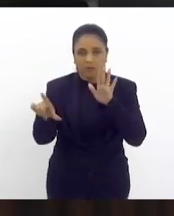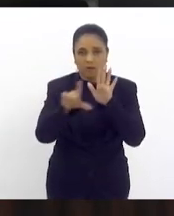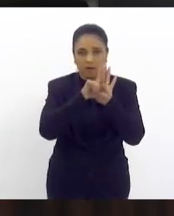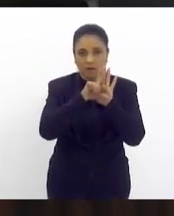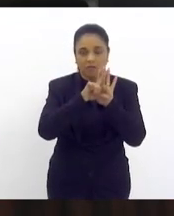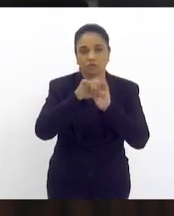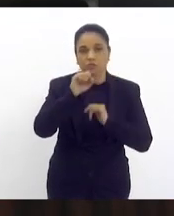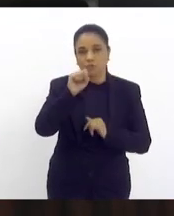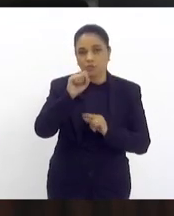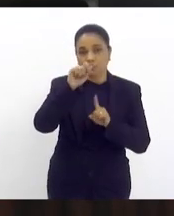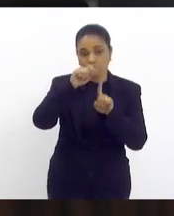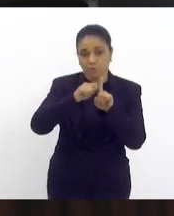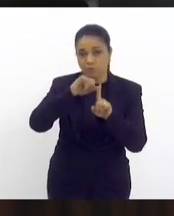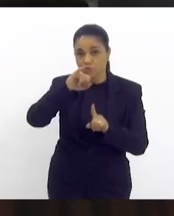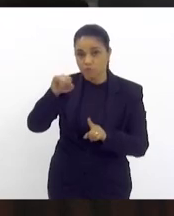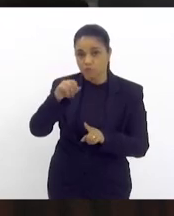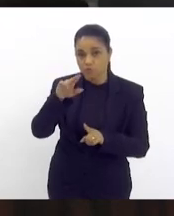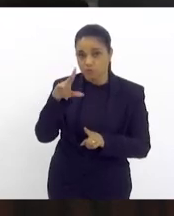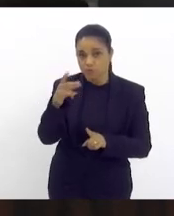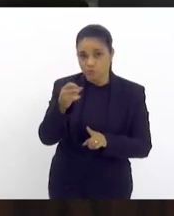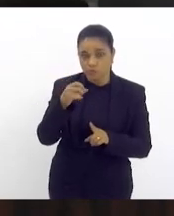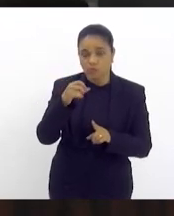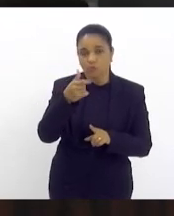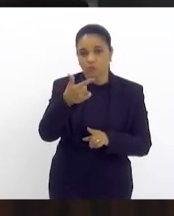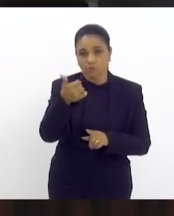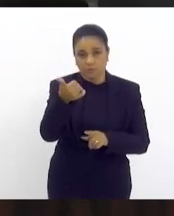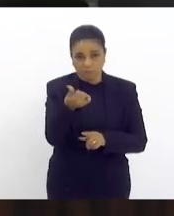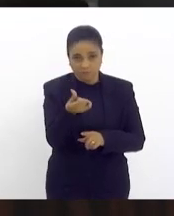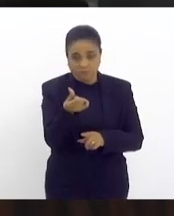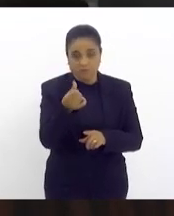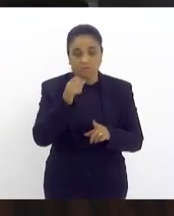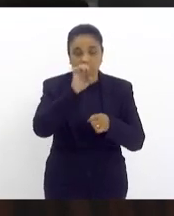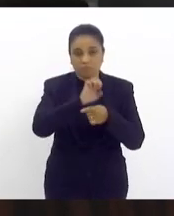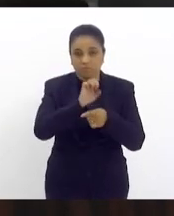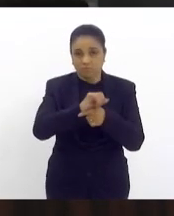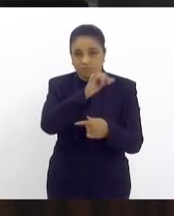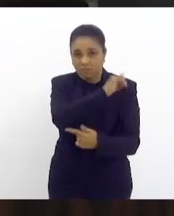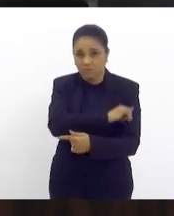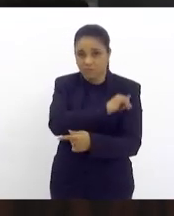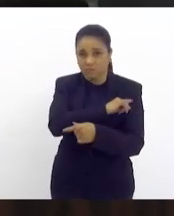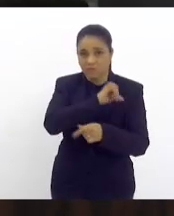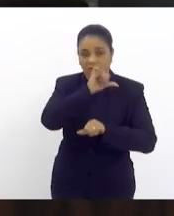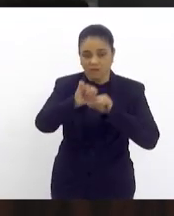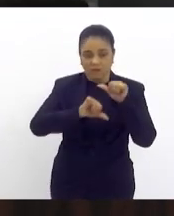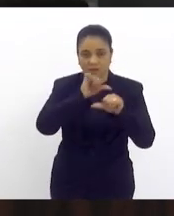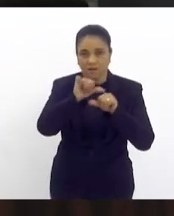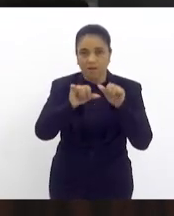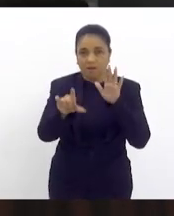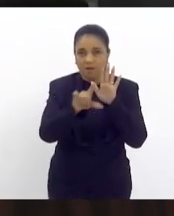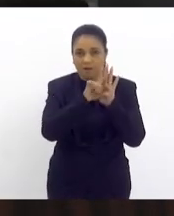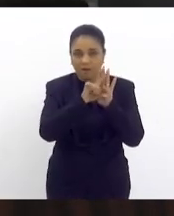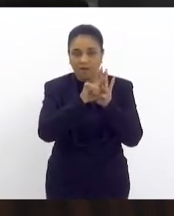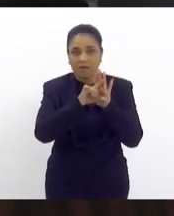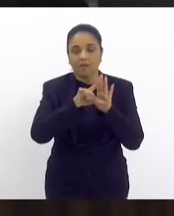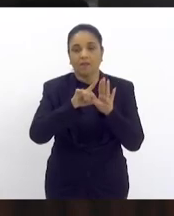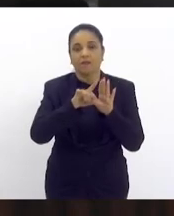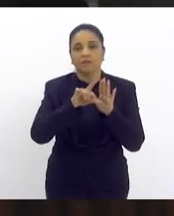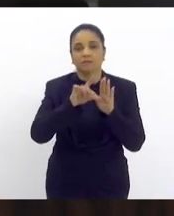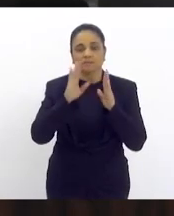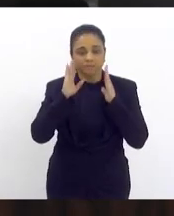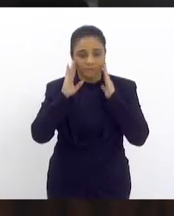de 2016 que institui no âmbito do Estado do Rio de Janeiro a lei de diretrizes para